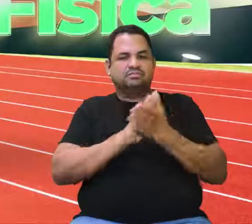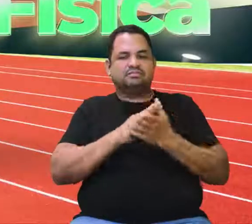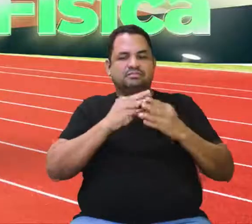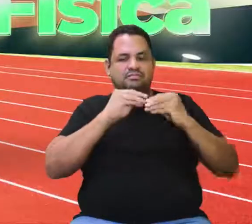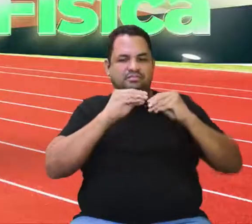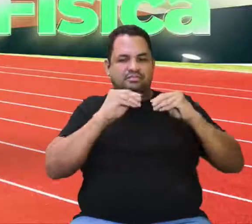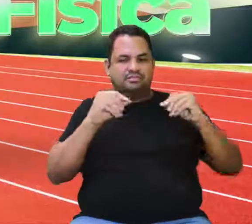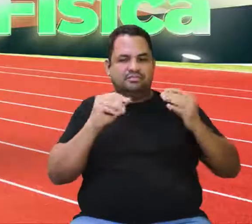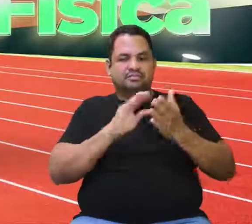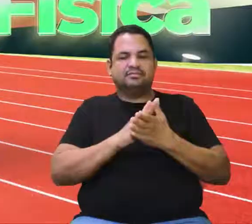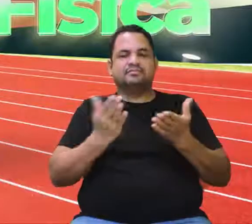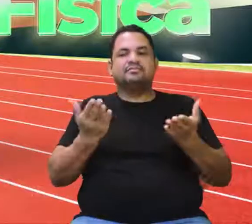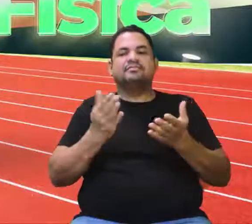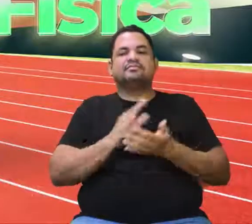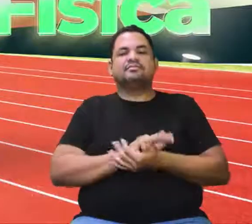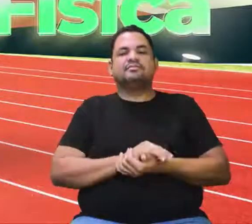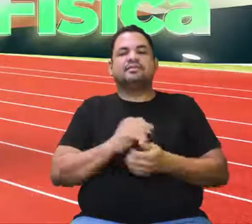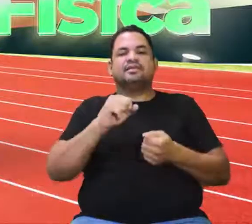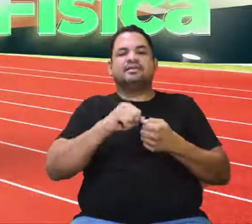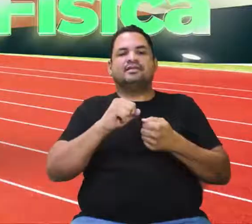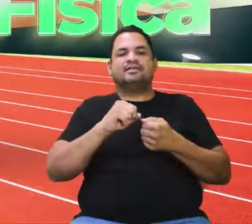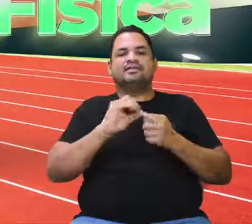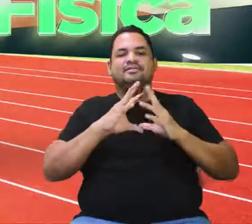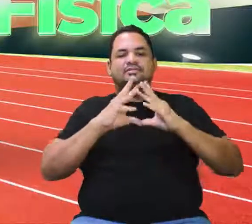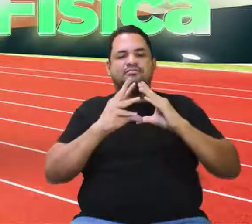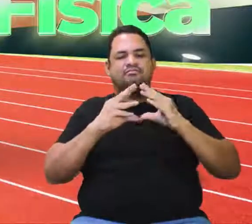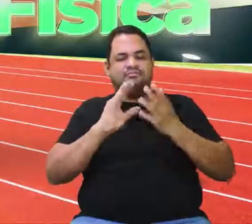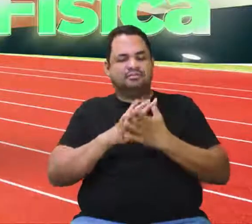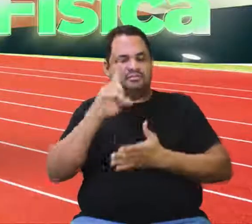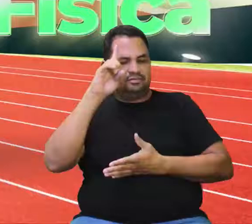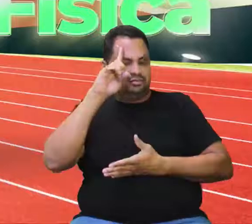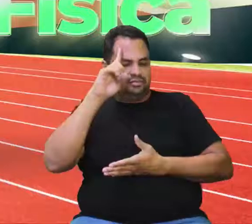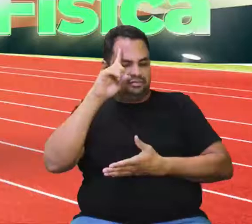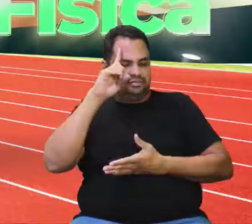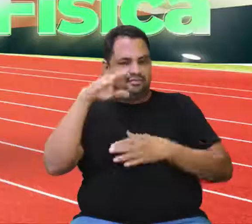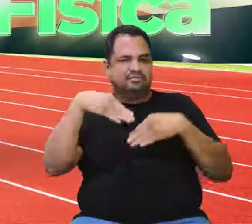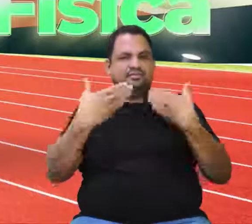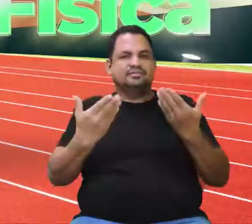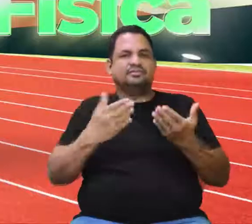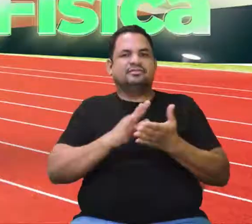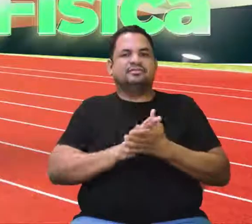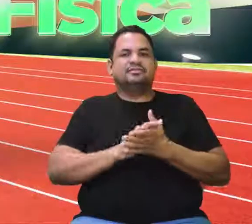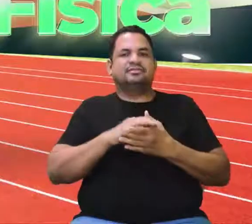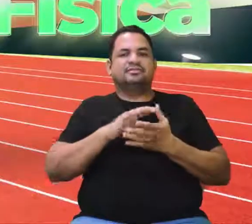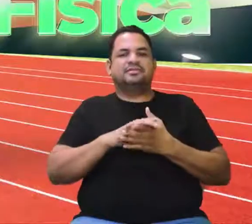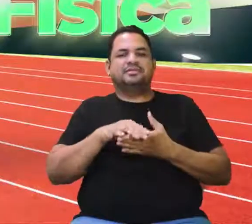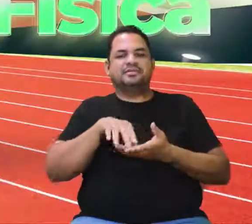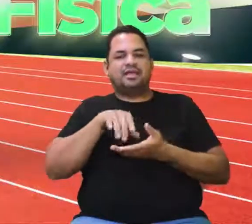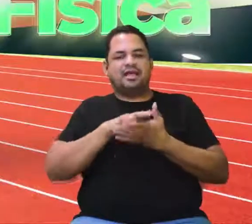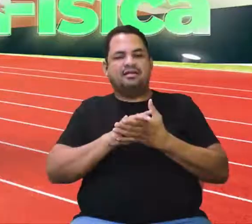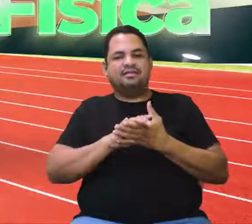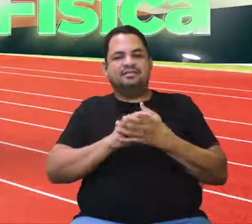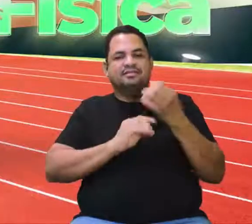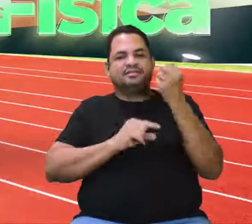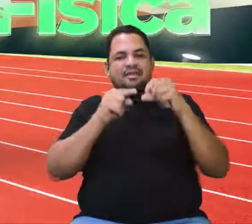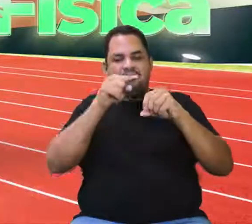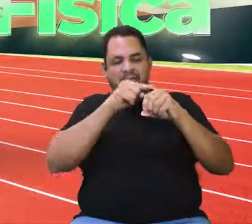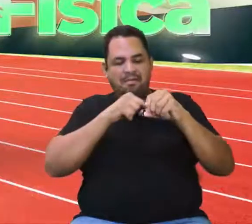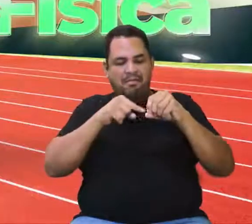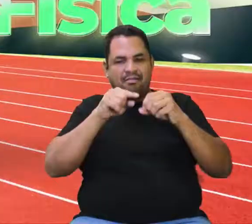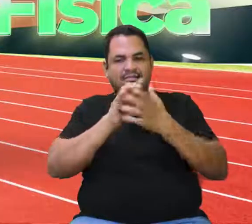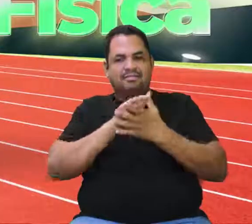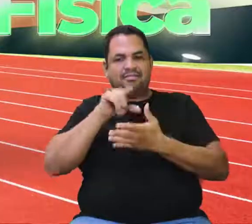parte interna ou externa, e você fazendo todo dia isso, e daqui a um dia você vai estar com um bico de papagaio, com uma hérnia de